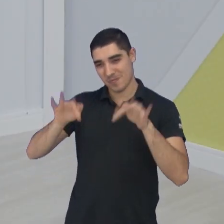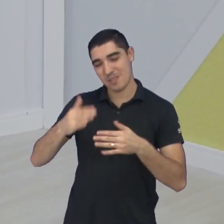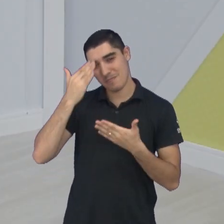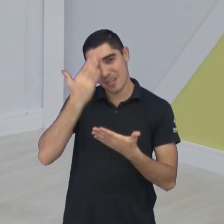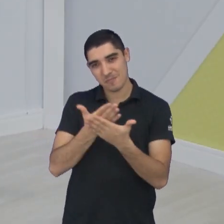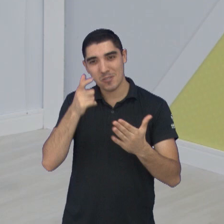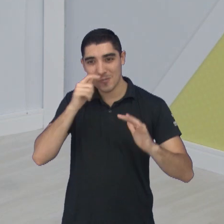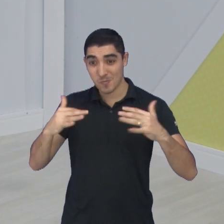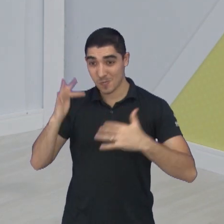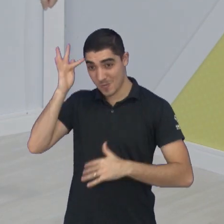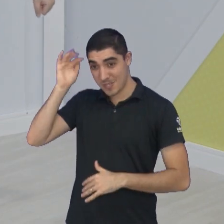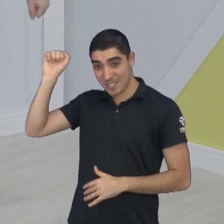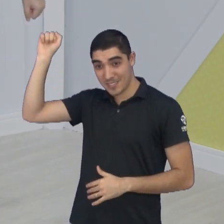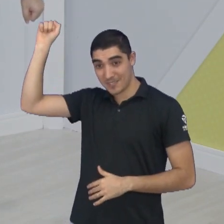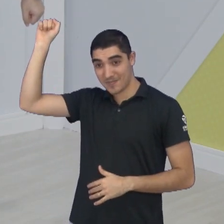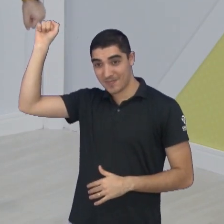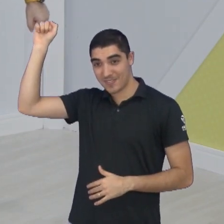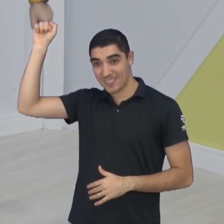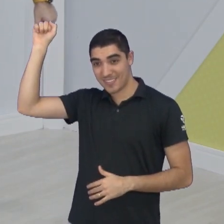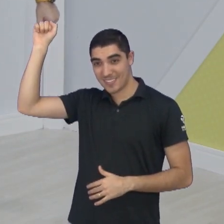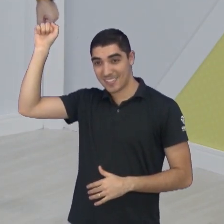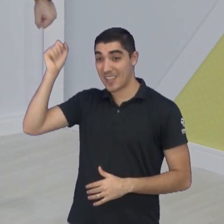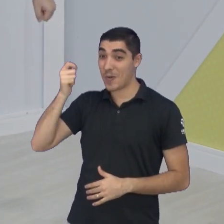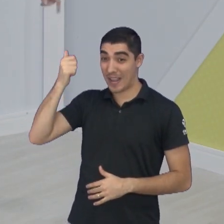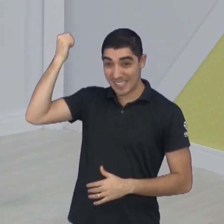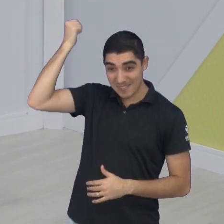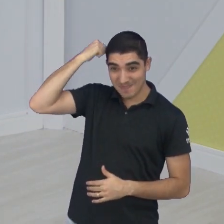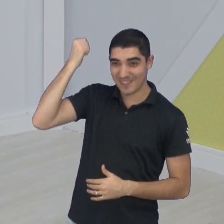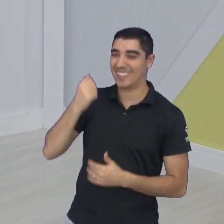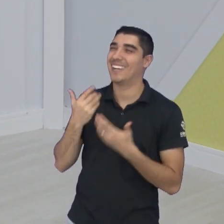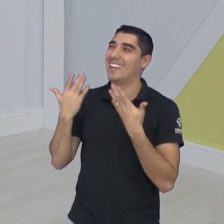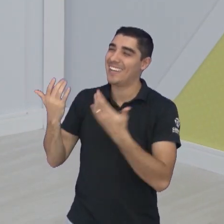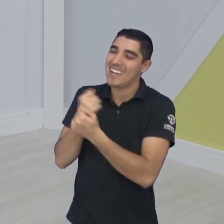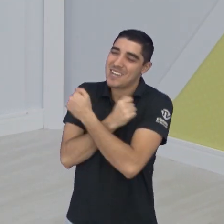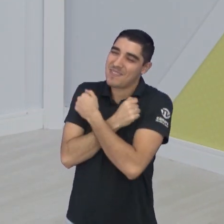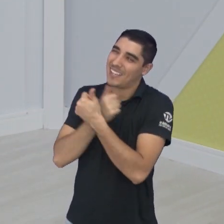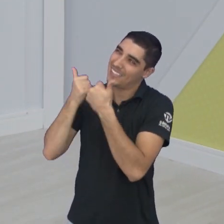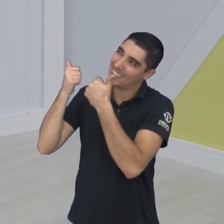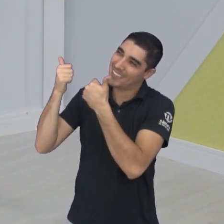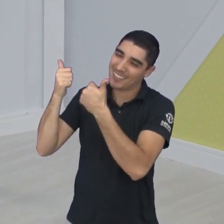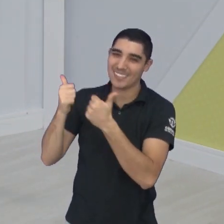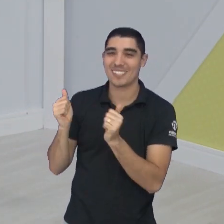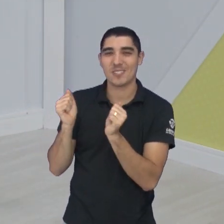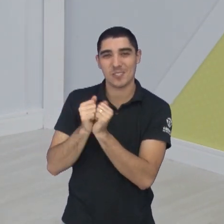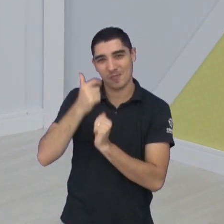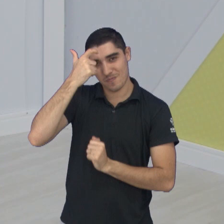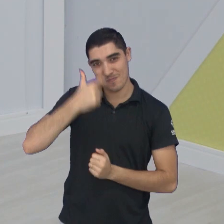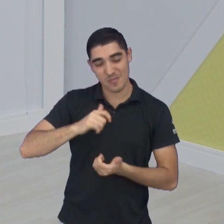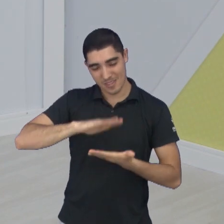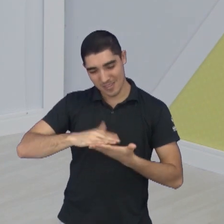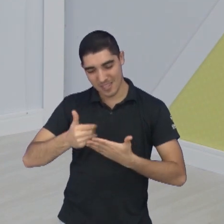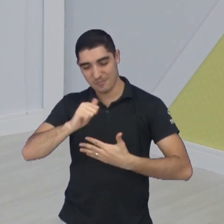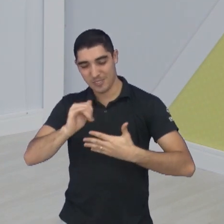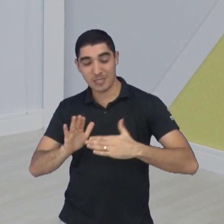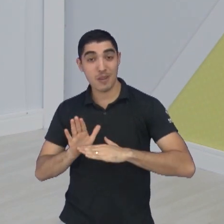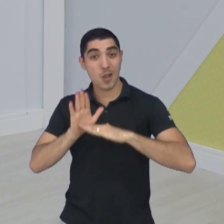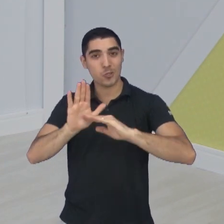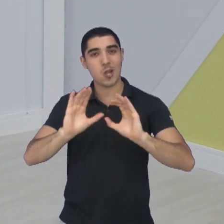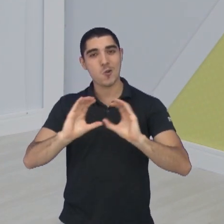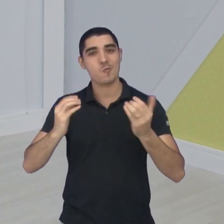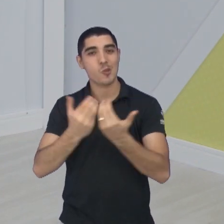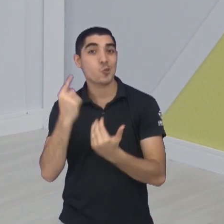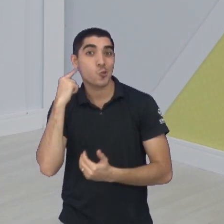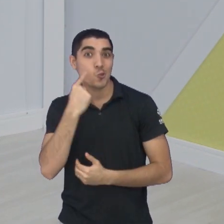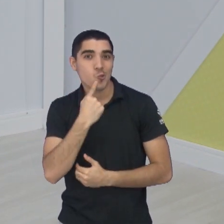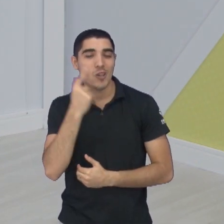sua paciência. Luizão, sempre Opa, quase que eu dei um croque nele. Luizão, um grande abraço para você, obrigado pela sua presença. O Luizão sempre levando a informação para a